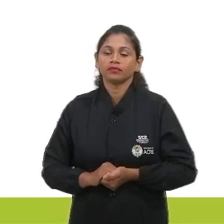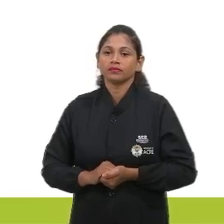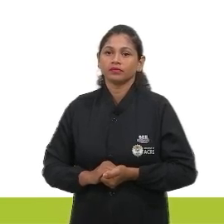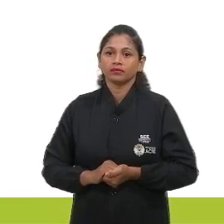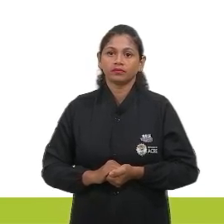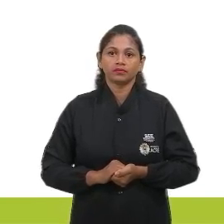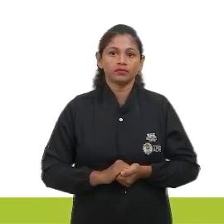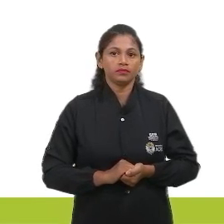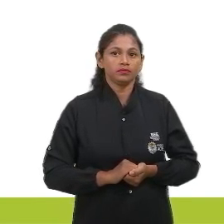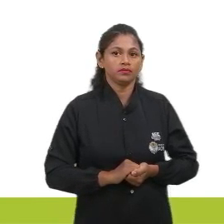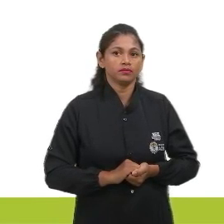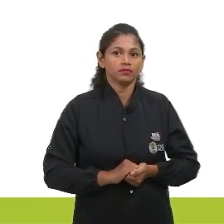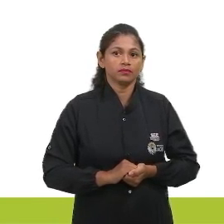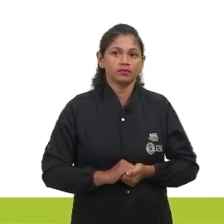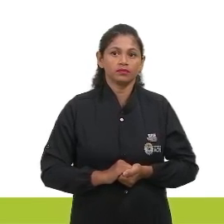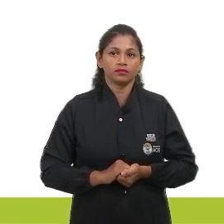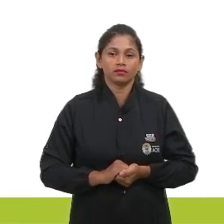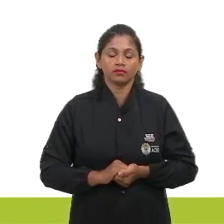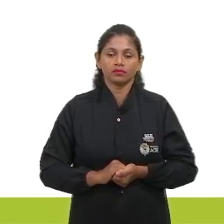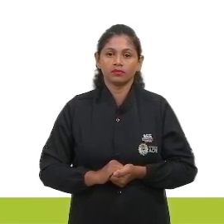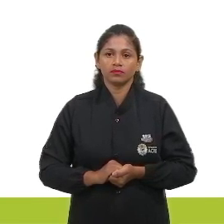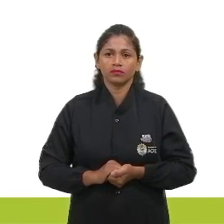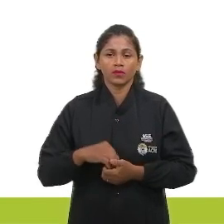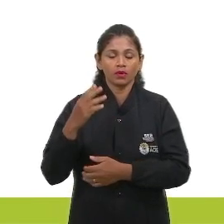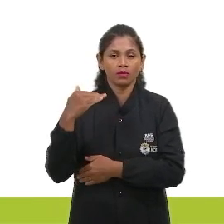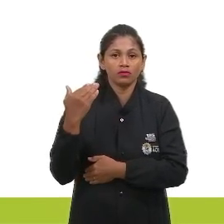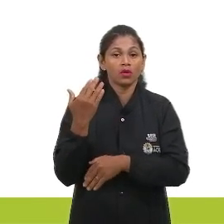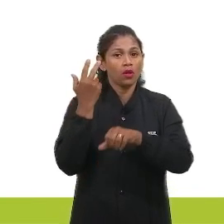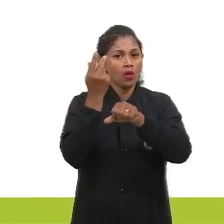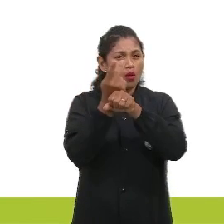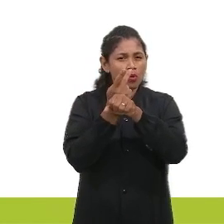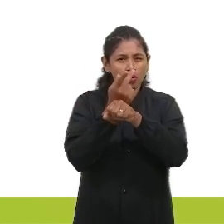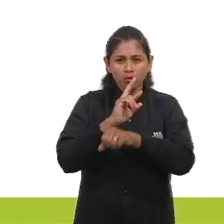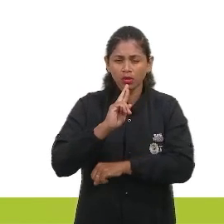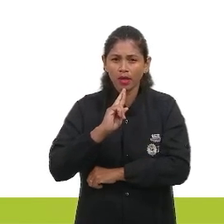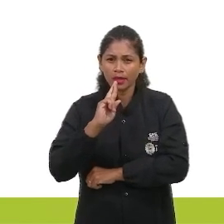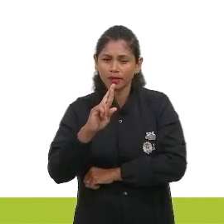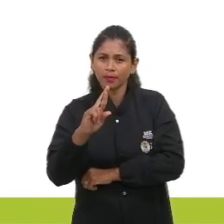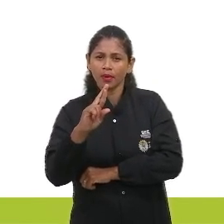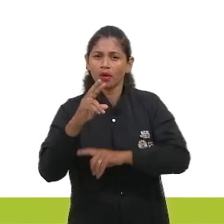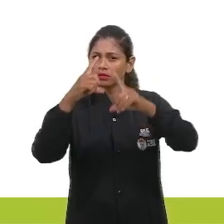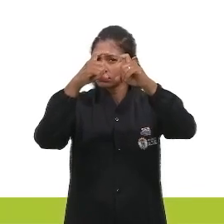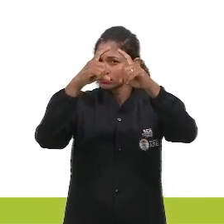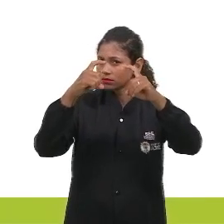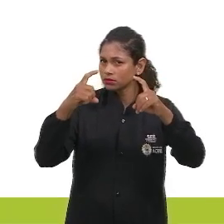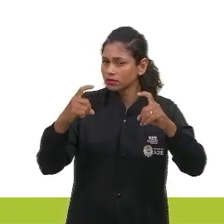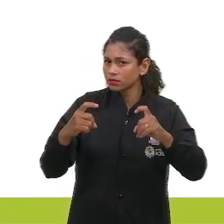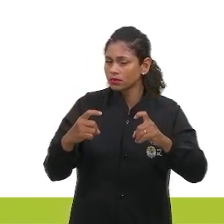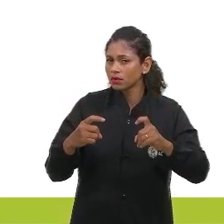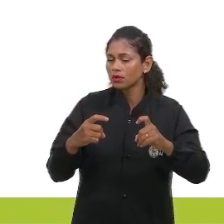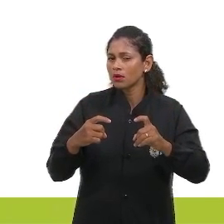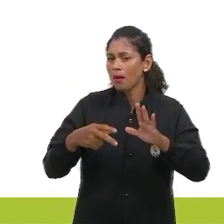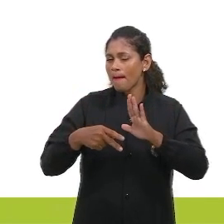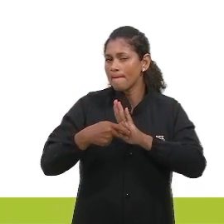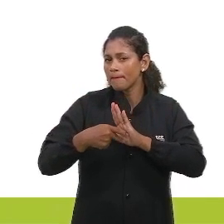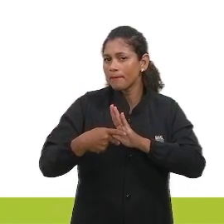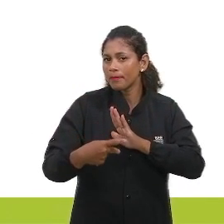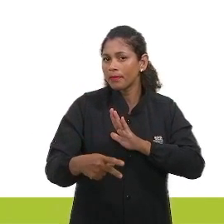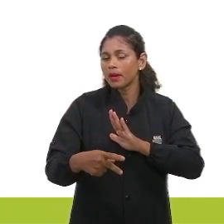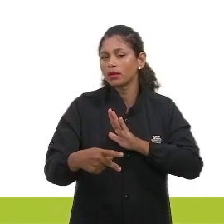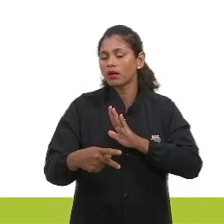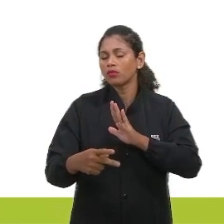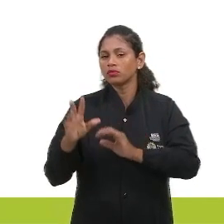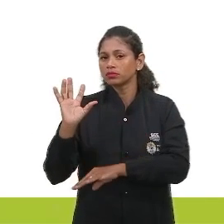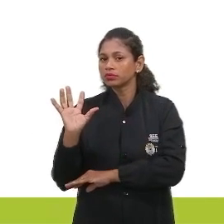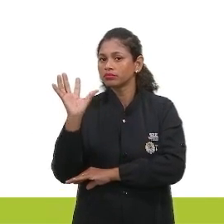questão diz assim: quando procuramos respostas científicas para um determinado fenômeno